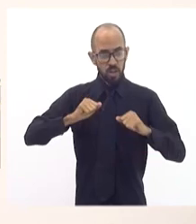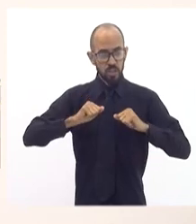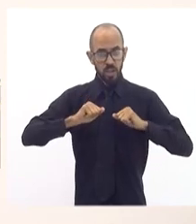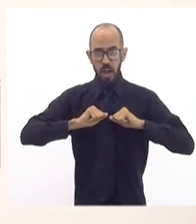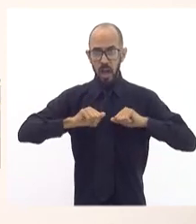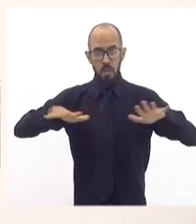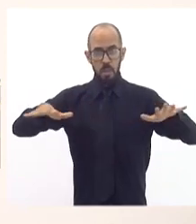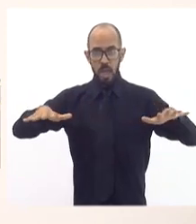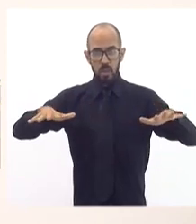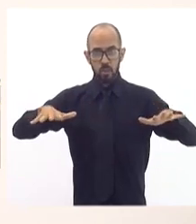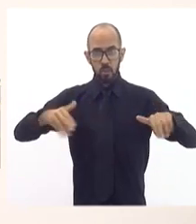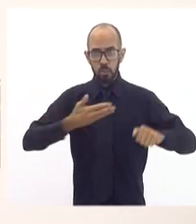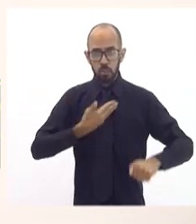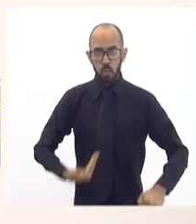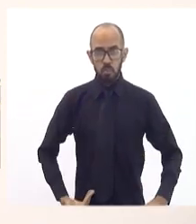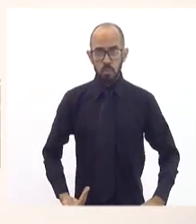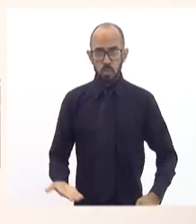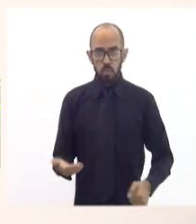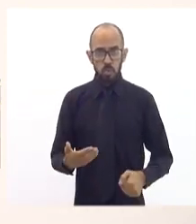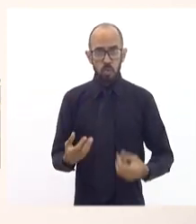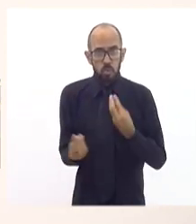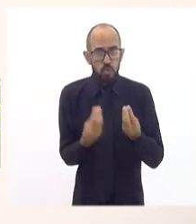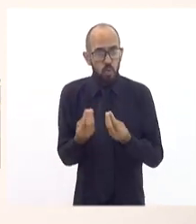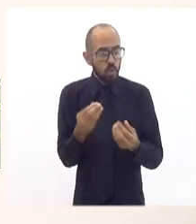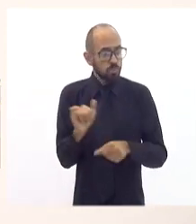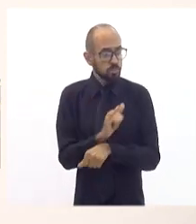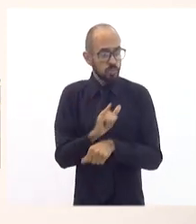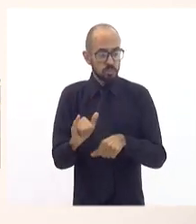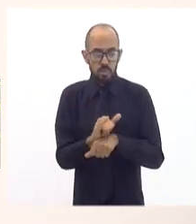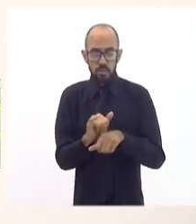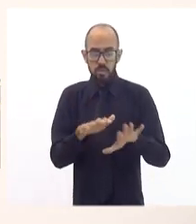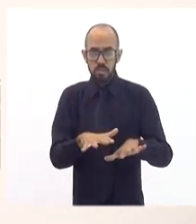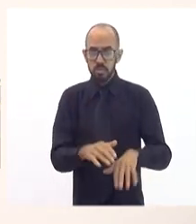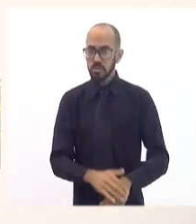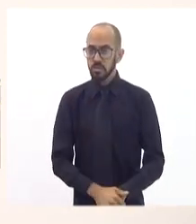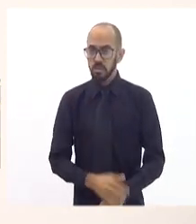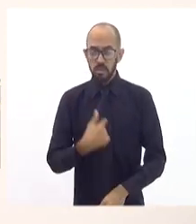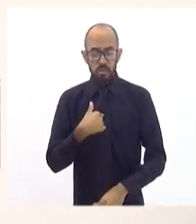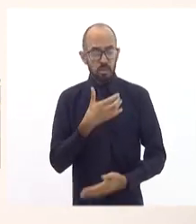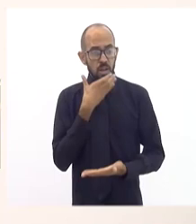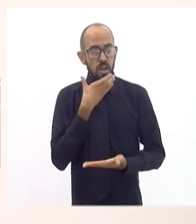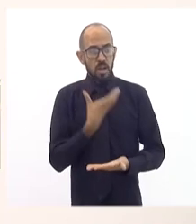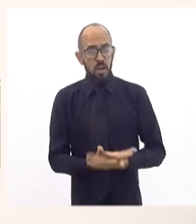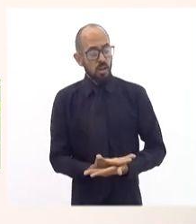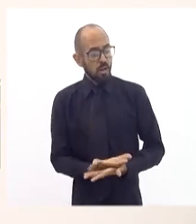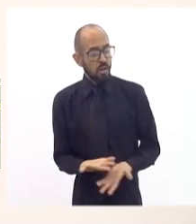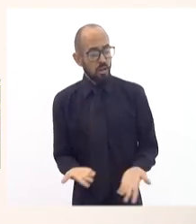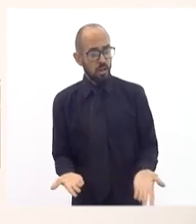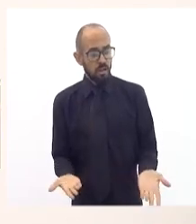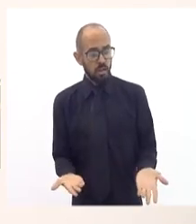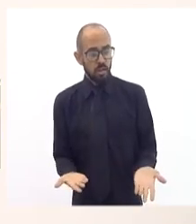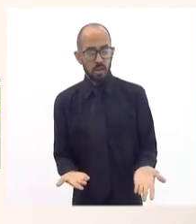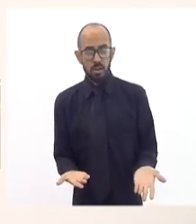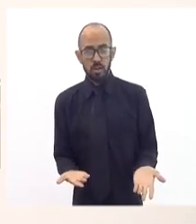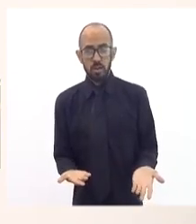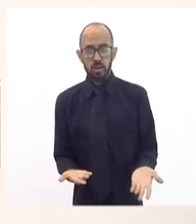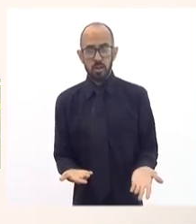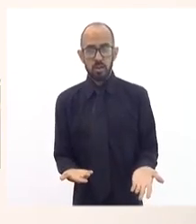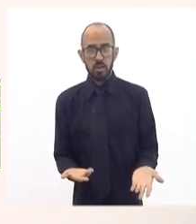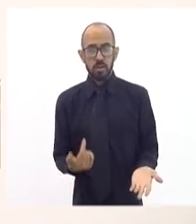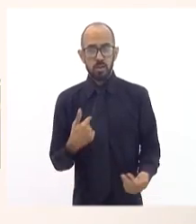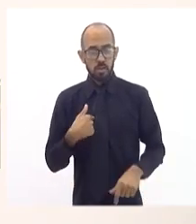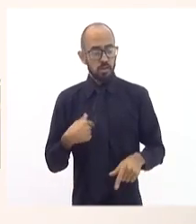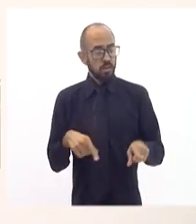a manobra como é que ele é feita e eu tô impressionada com isso mas